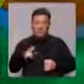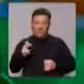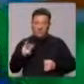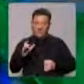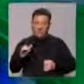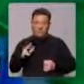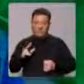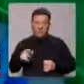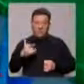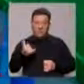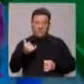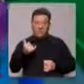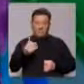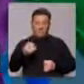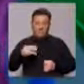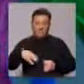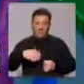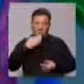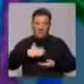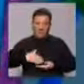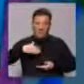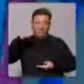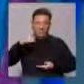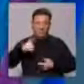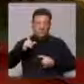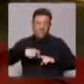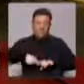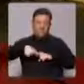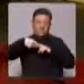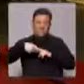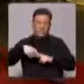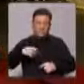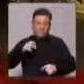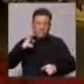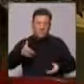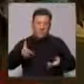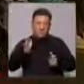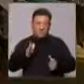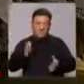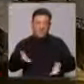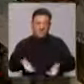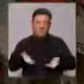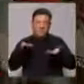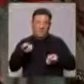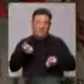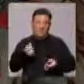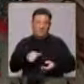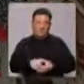terá 20 metros de altura e em suspenso. Pois, tem que se levantar um bocado.